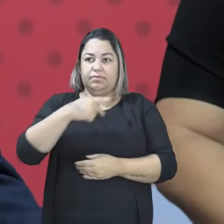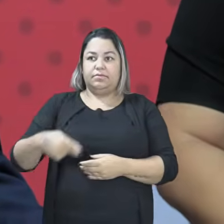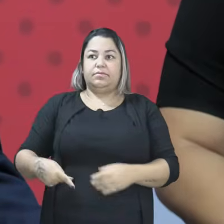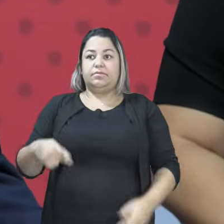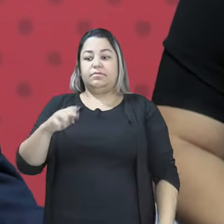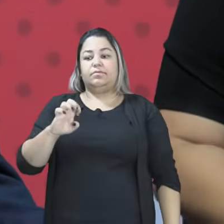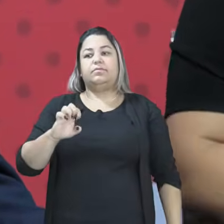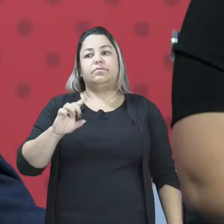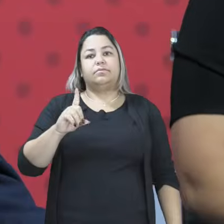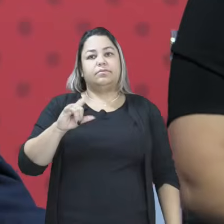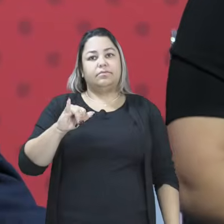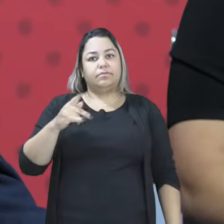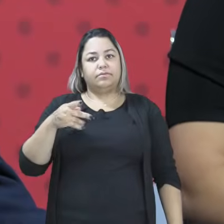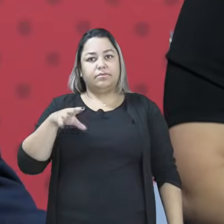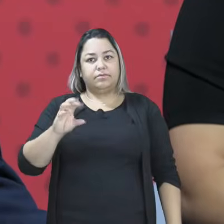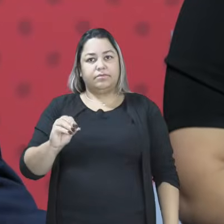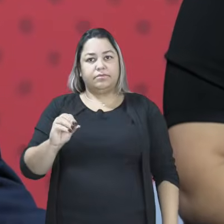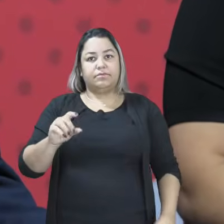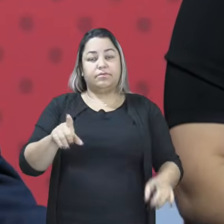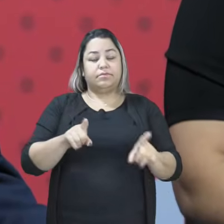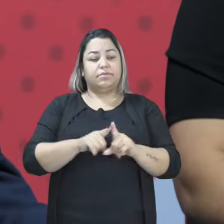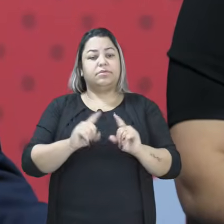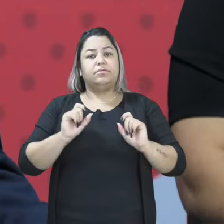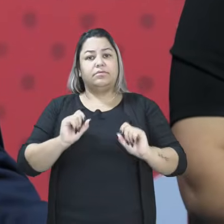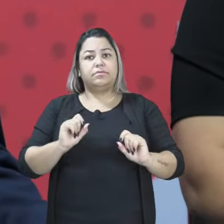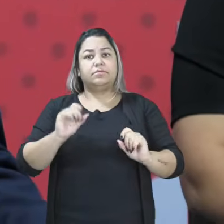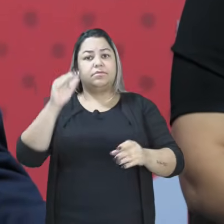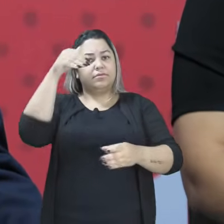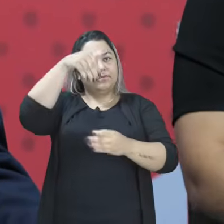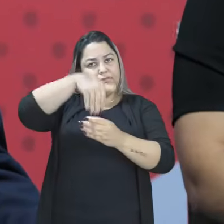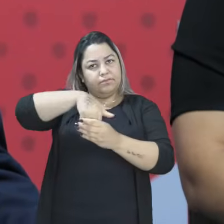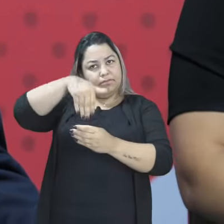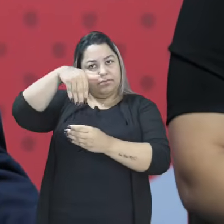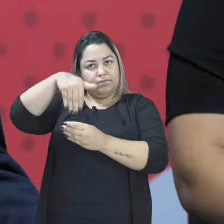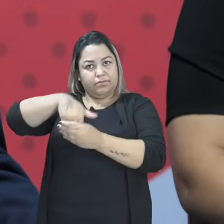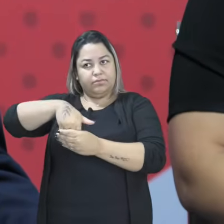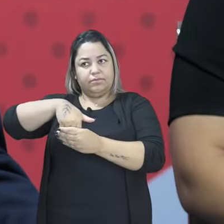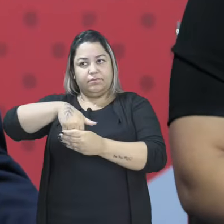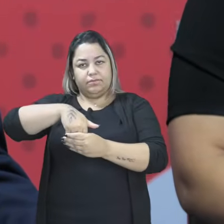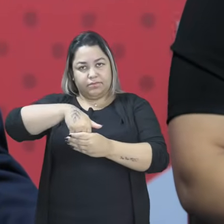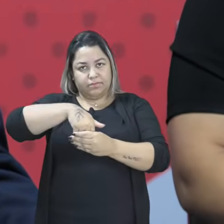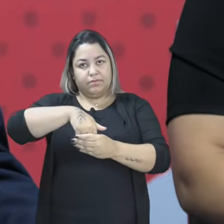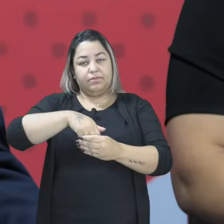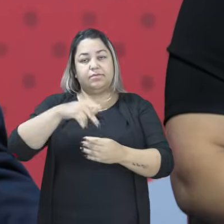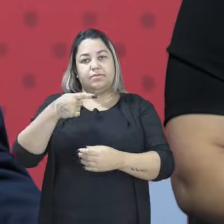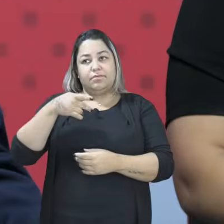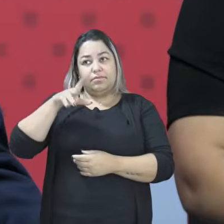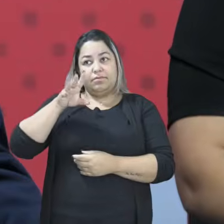Edinho, com a expressiva votação. Enfim, acho que o PT